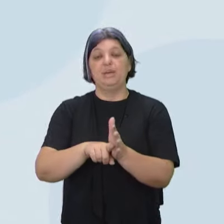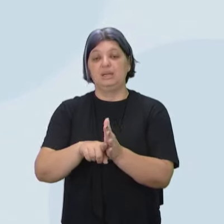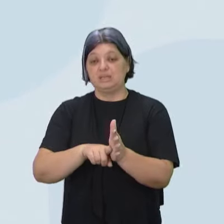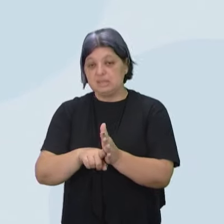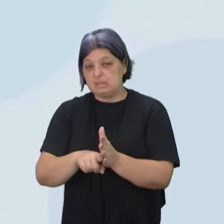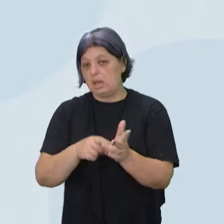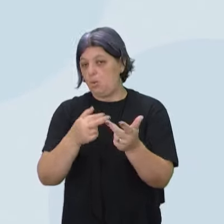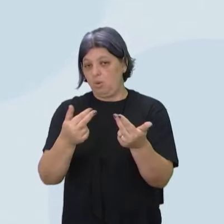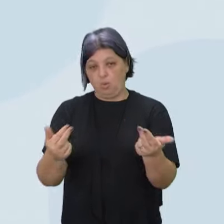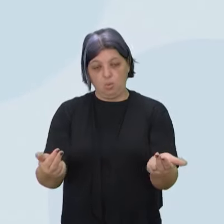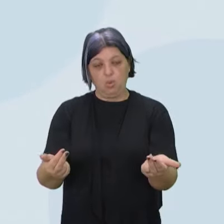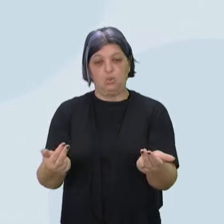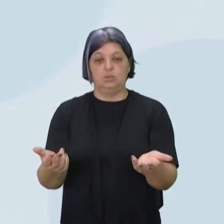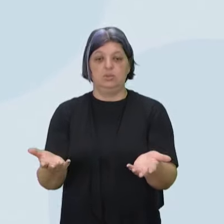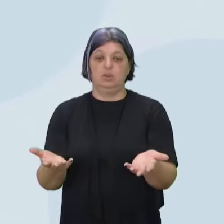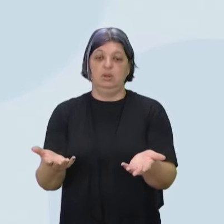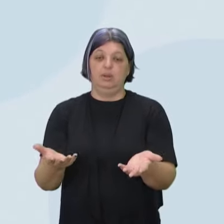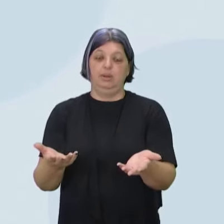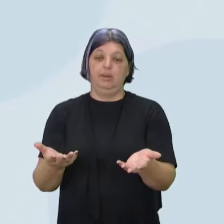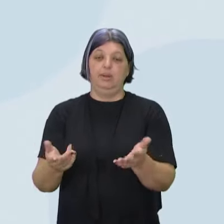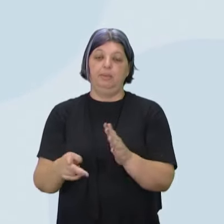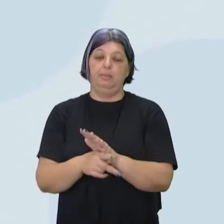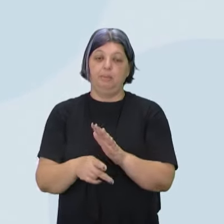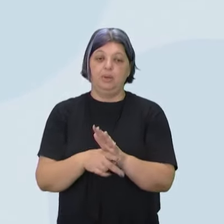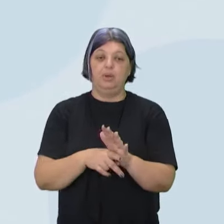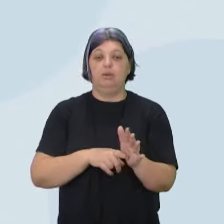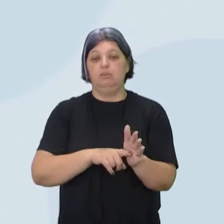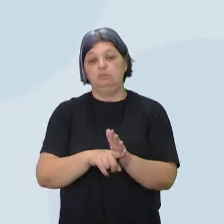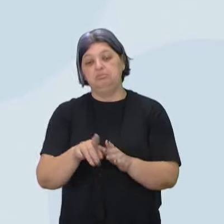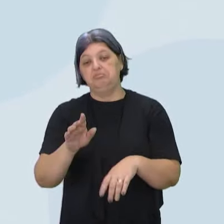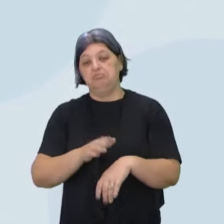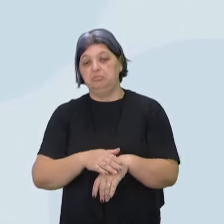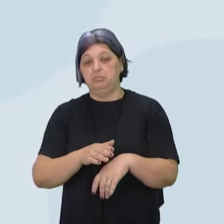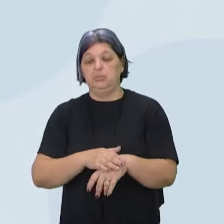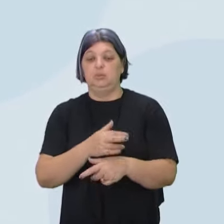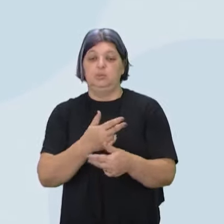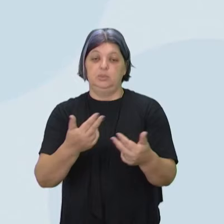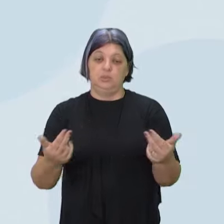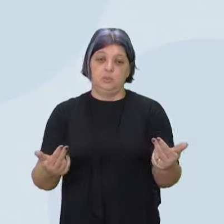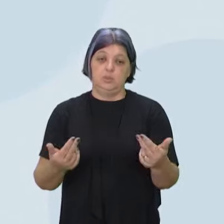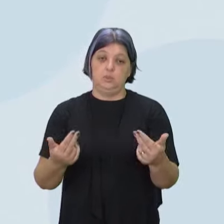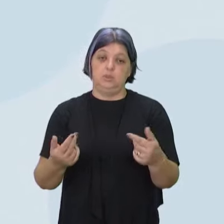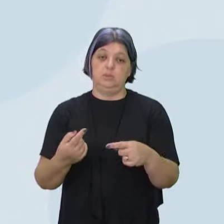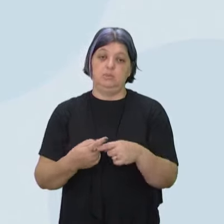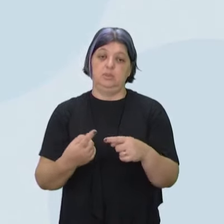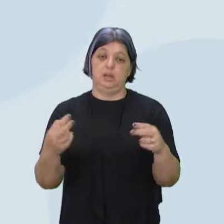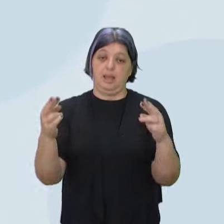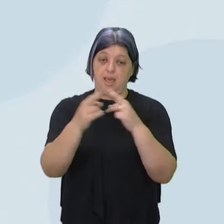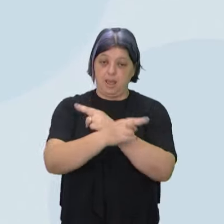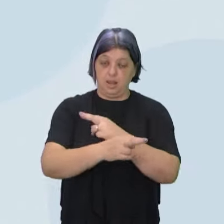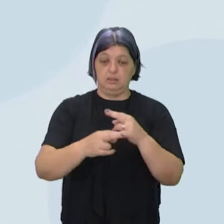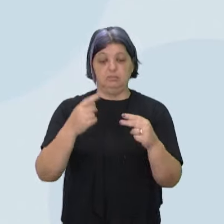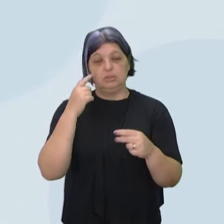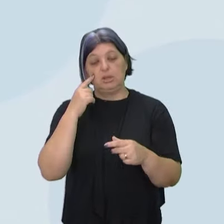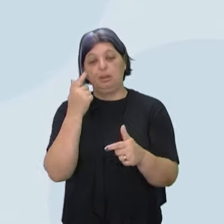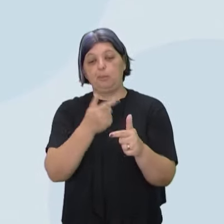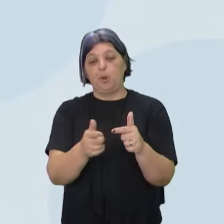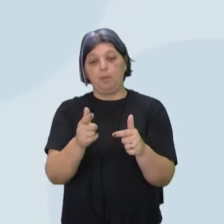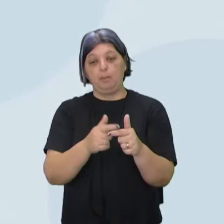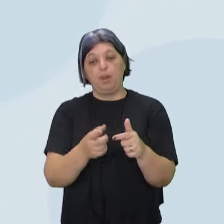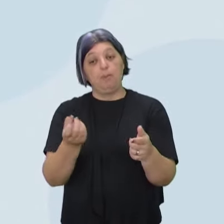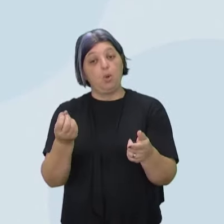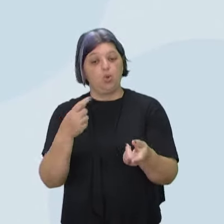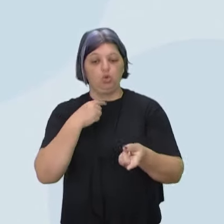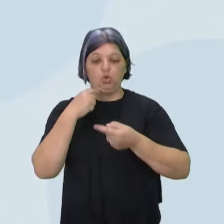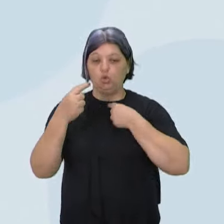alguma coisa, articularem alguma situação, certo? Relacionado aí com uma questão problema, com uma dúvida, com